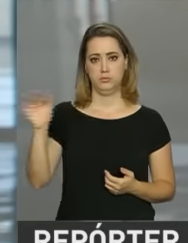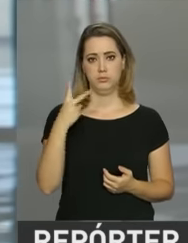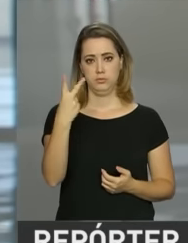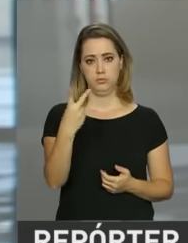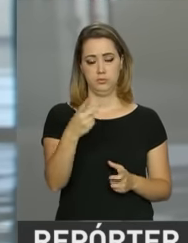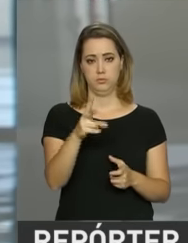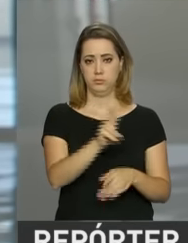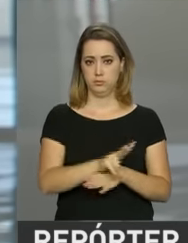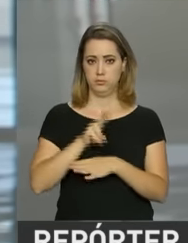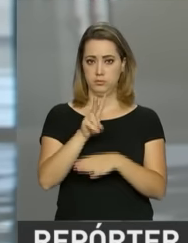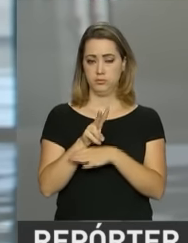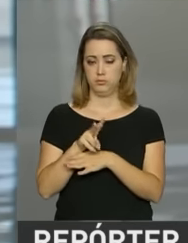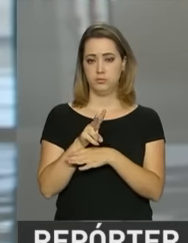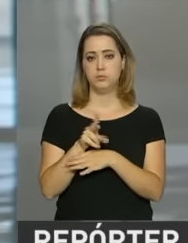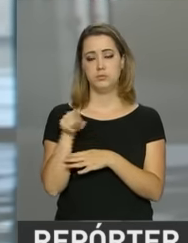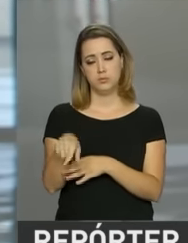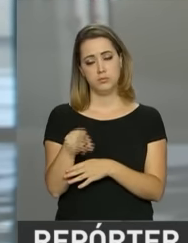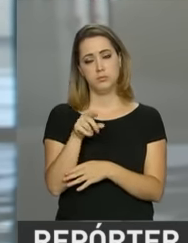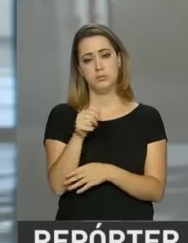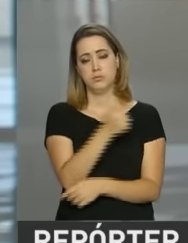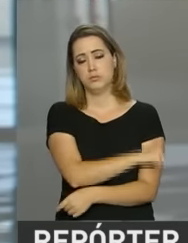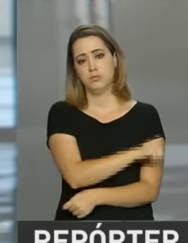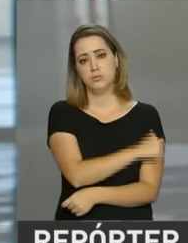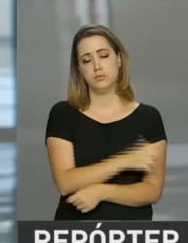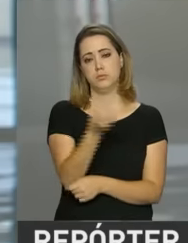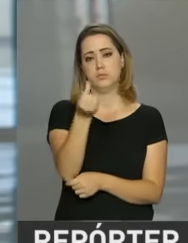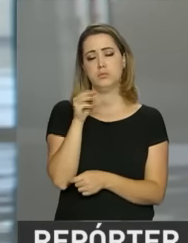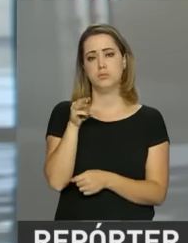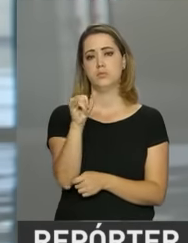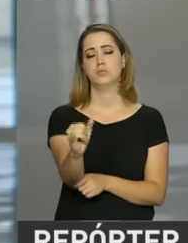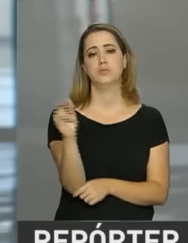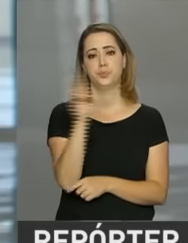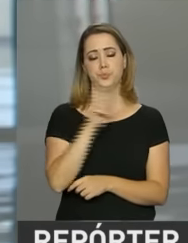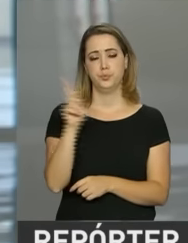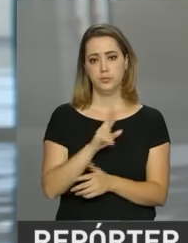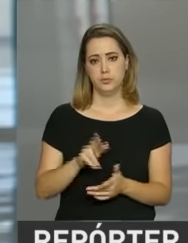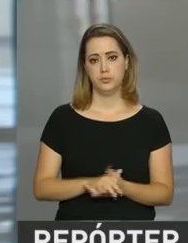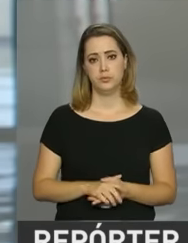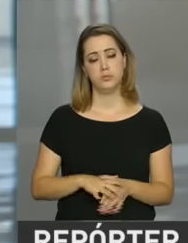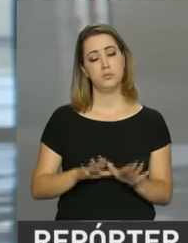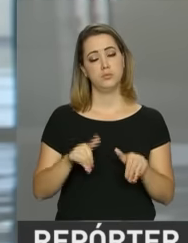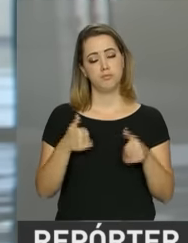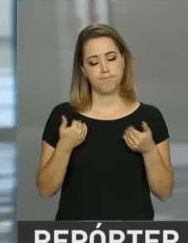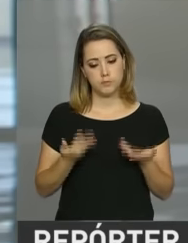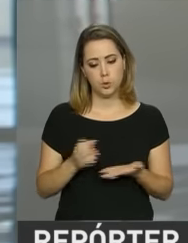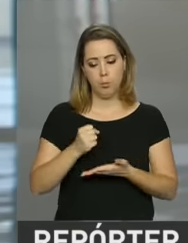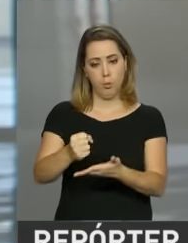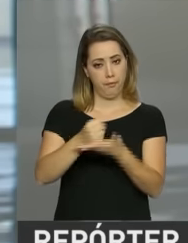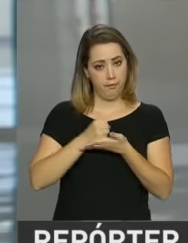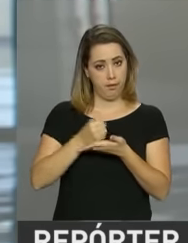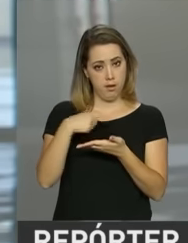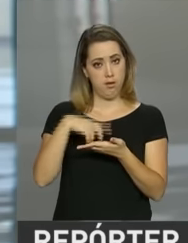empréstimos ao Governo do Estado do Rio de Janeiro que somam R 6 bilhões 400 milhões deais como garantia a esses